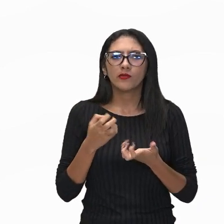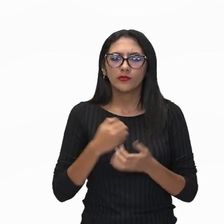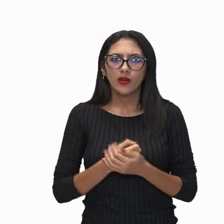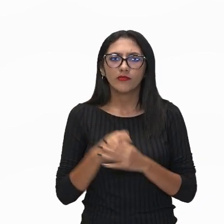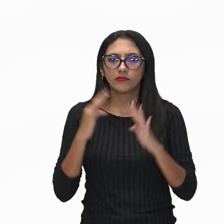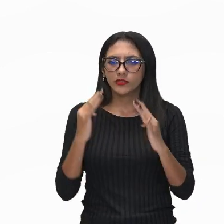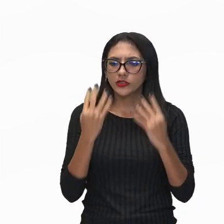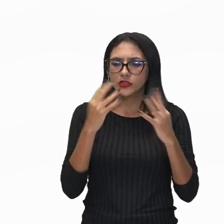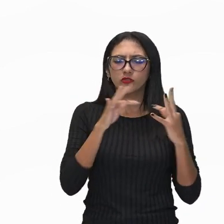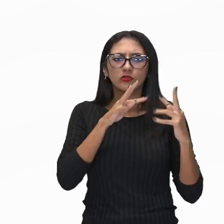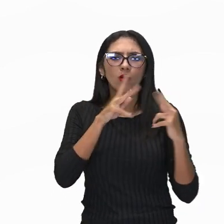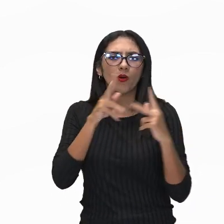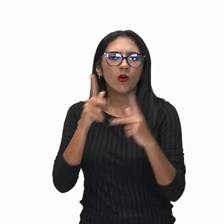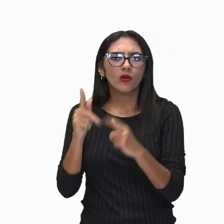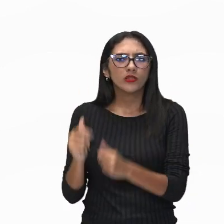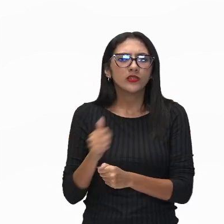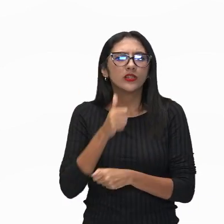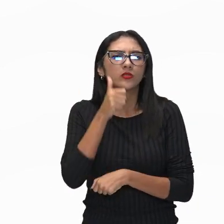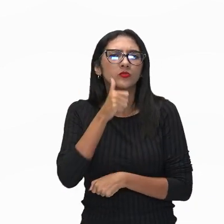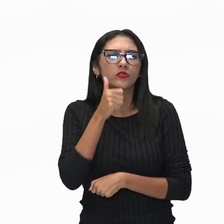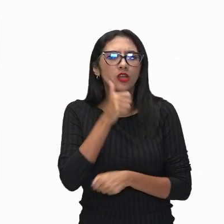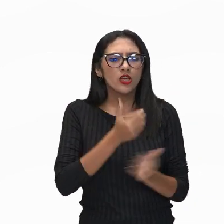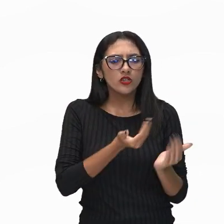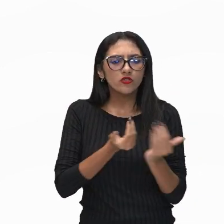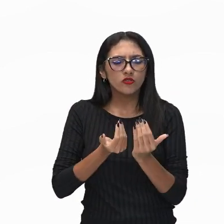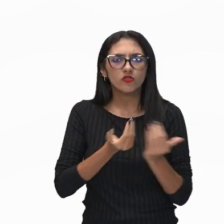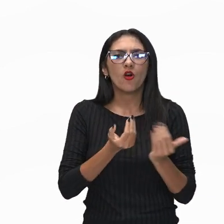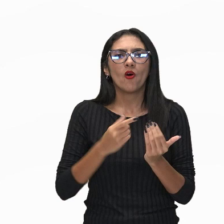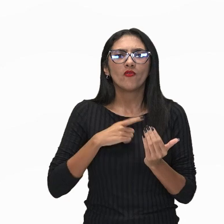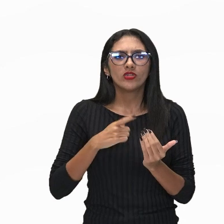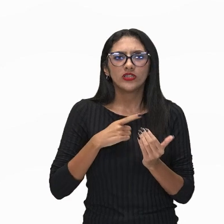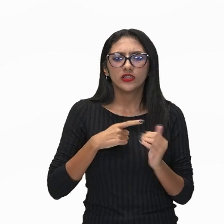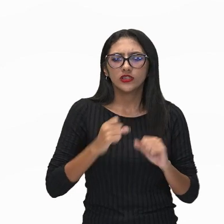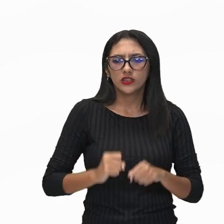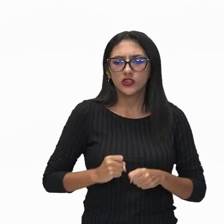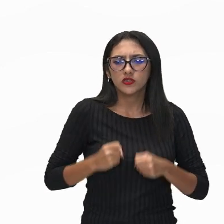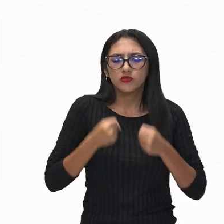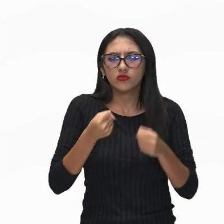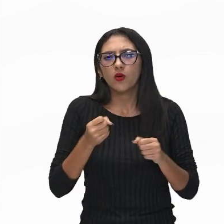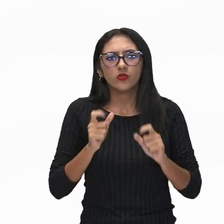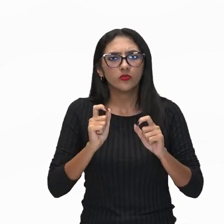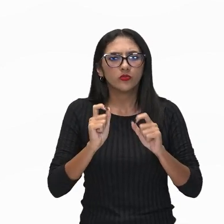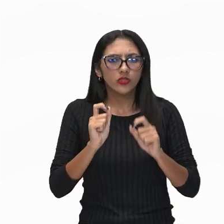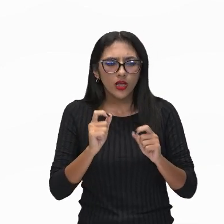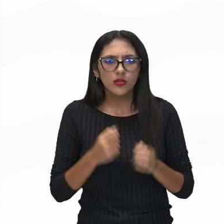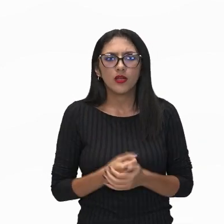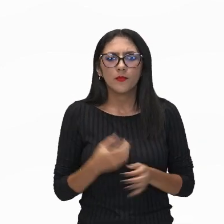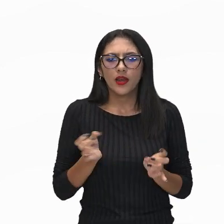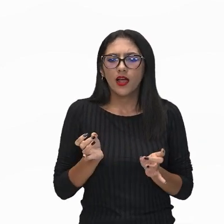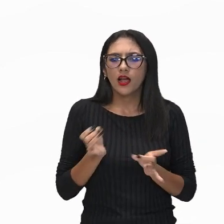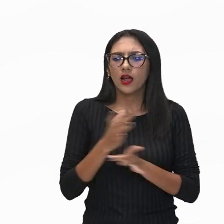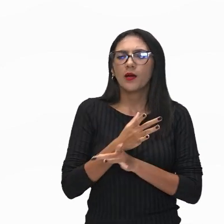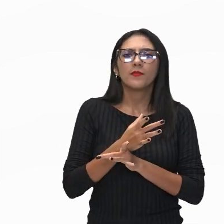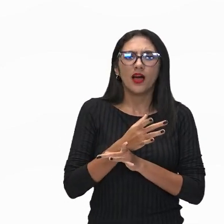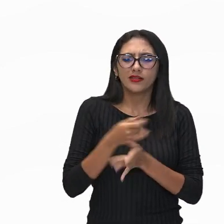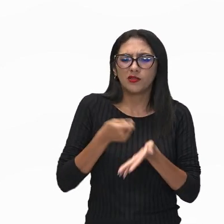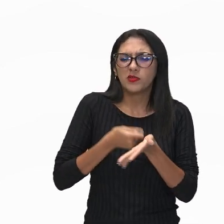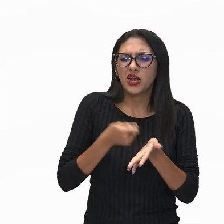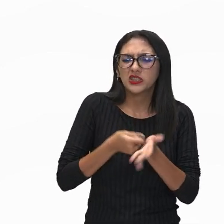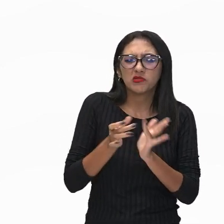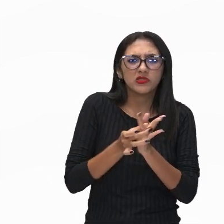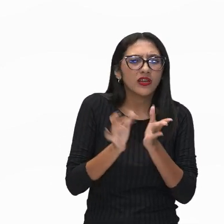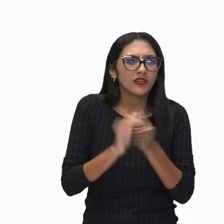do mundo que trabalham para acabar com o casamento de criança. Aí a gente é um trecho de